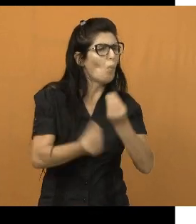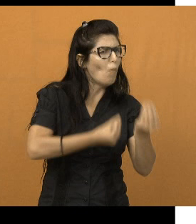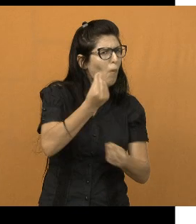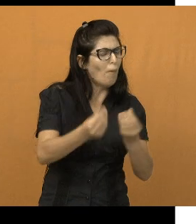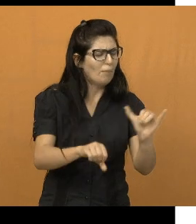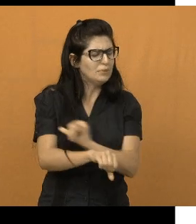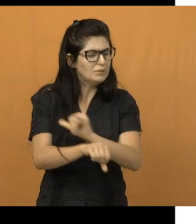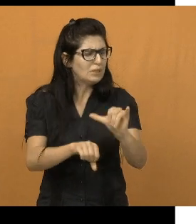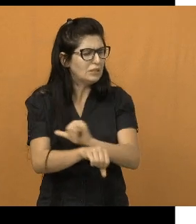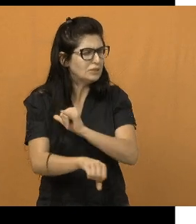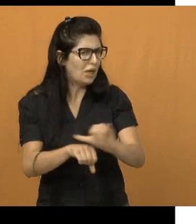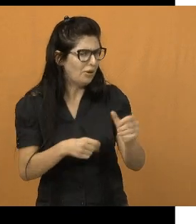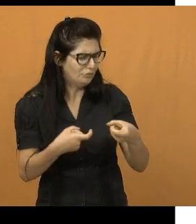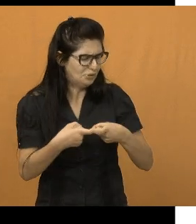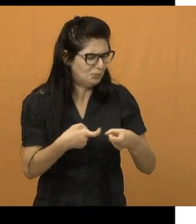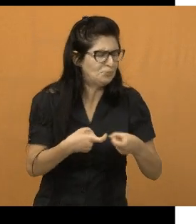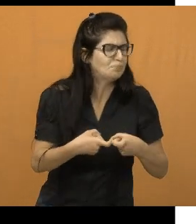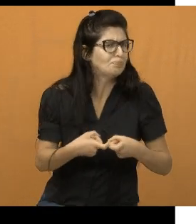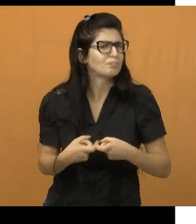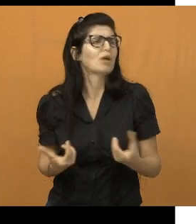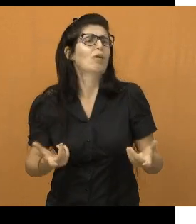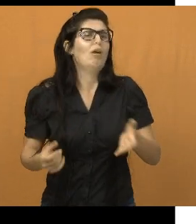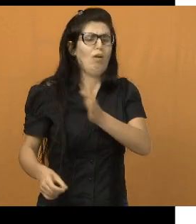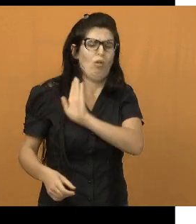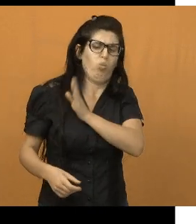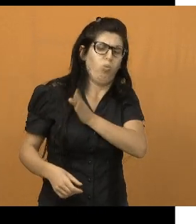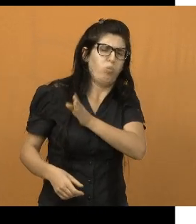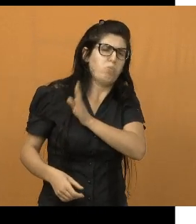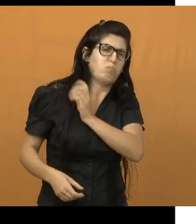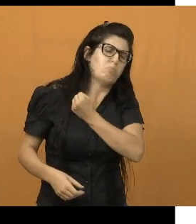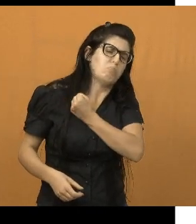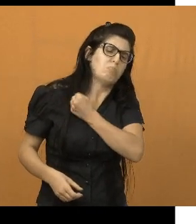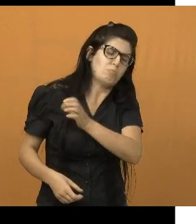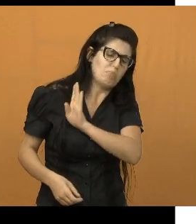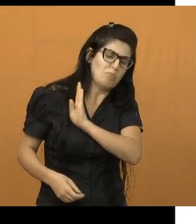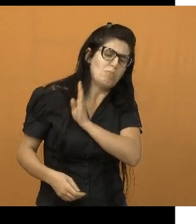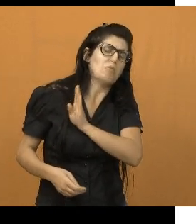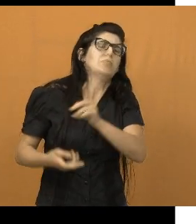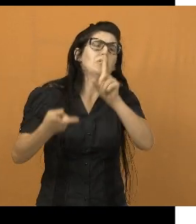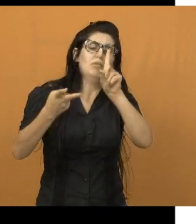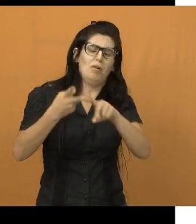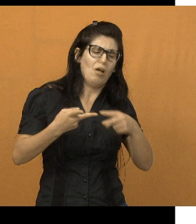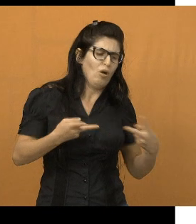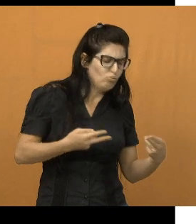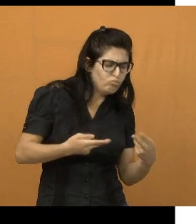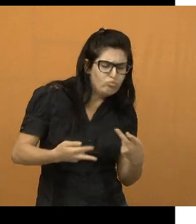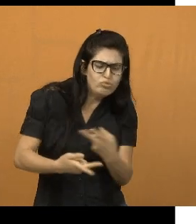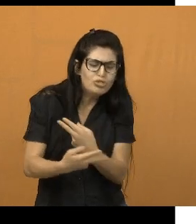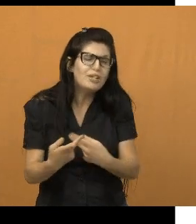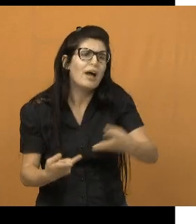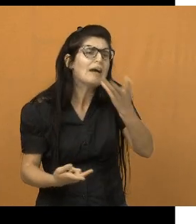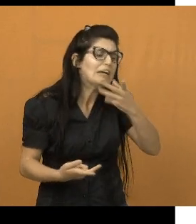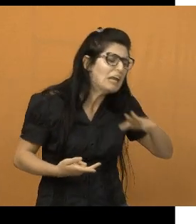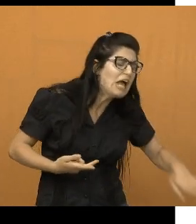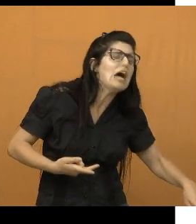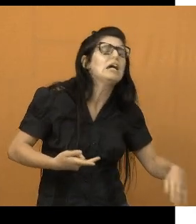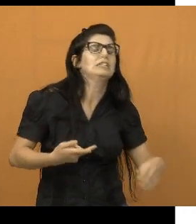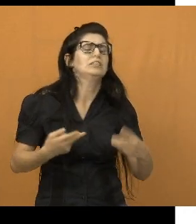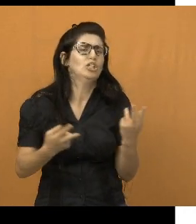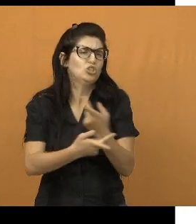inúmeras consultas de cardiologia, atendimentos de cirurgia pediátrica, cirurgia